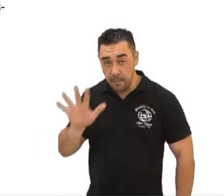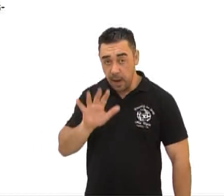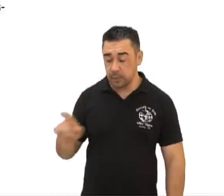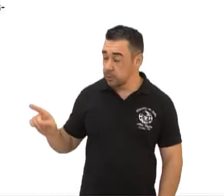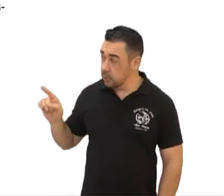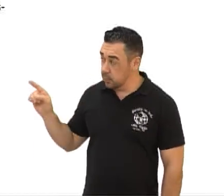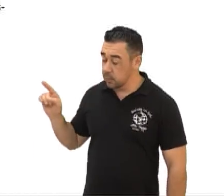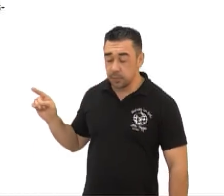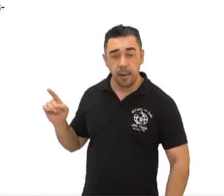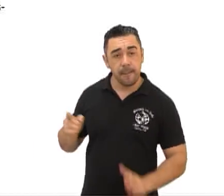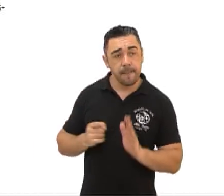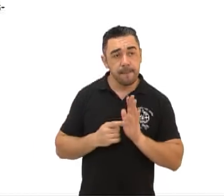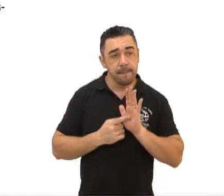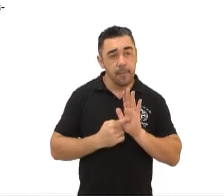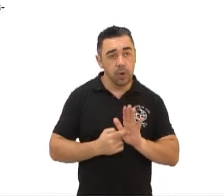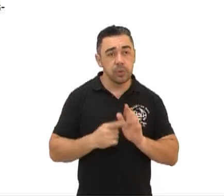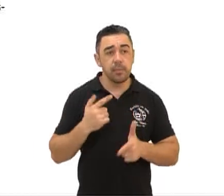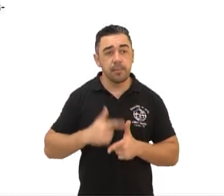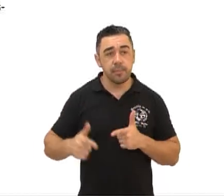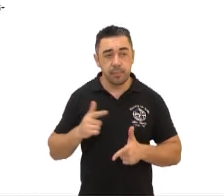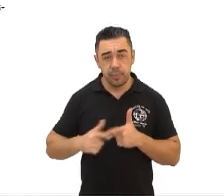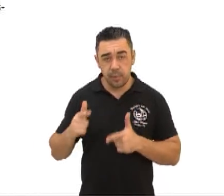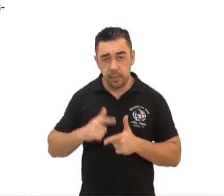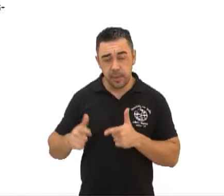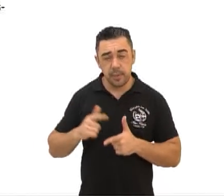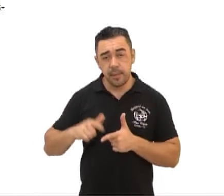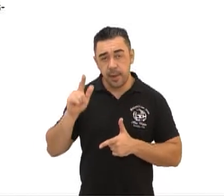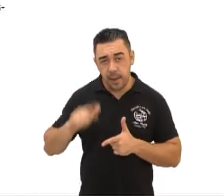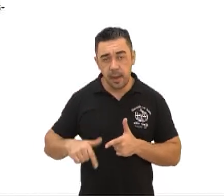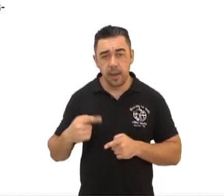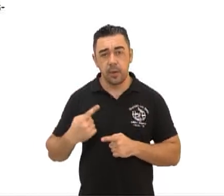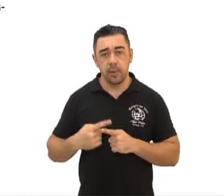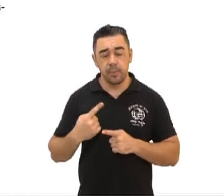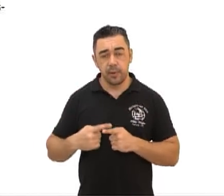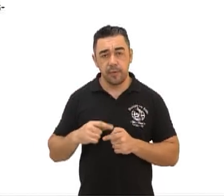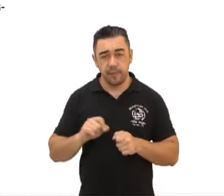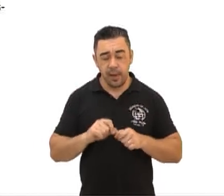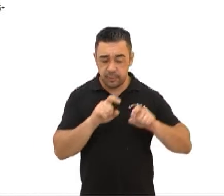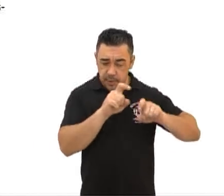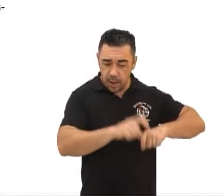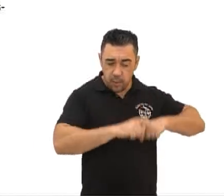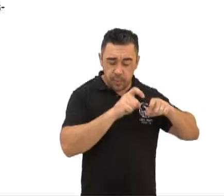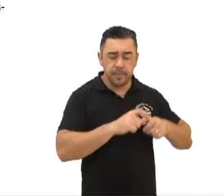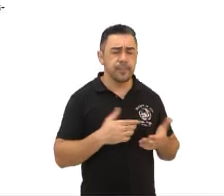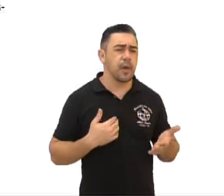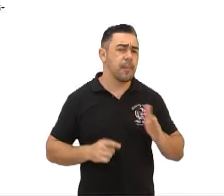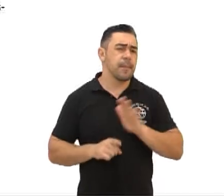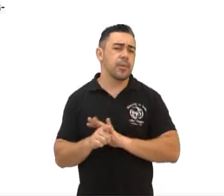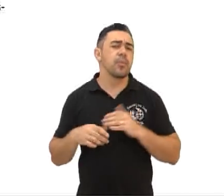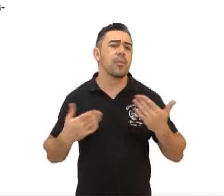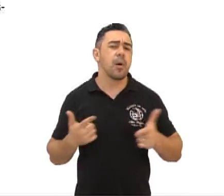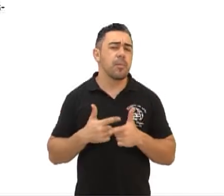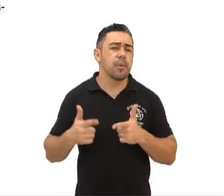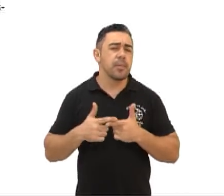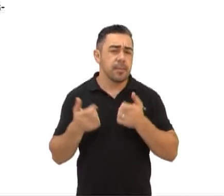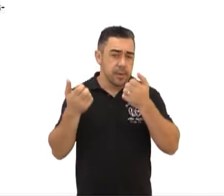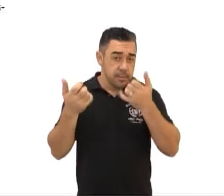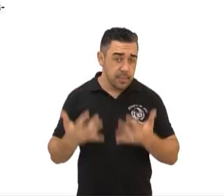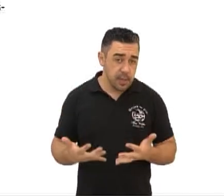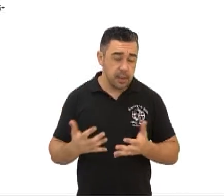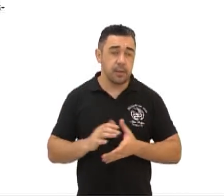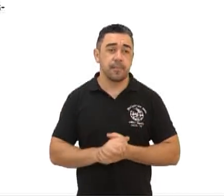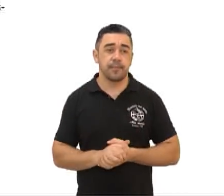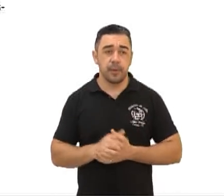lado representa um problema ambiental gerado pelas atividades agrícolas. Qual é esse problema? Fale um pouquinho sobre